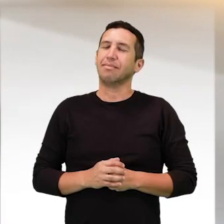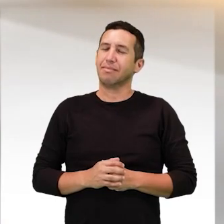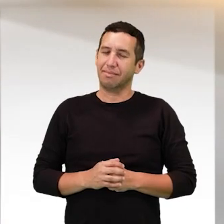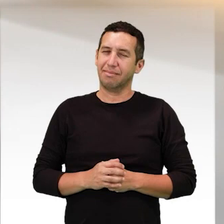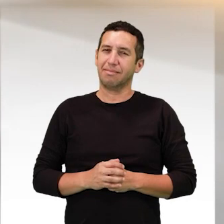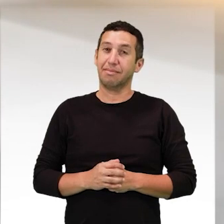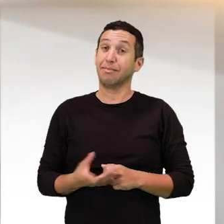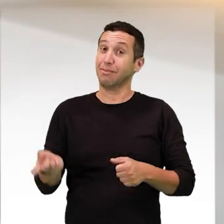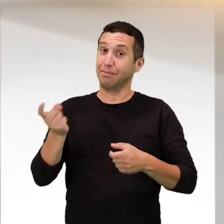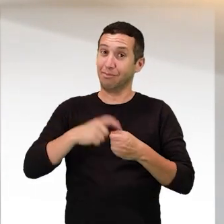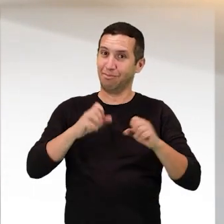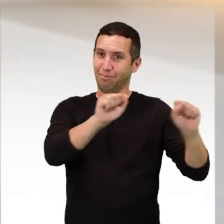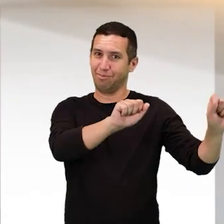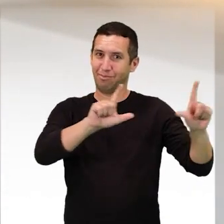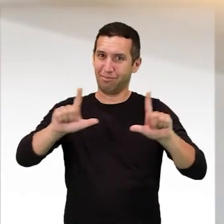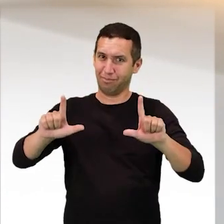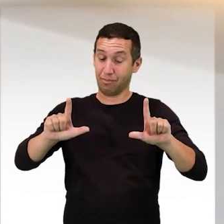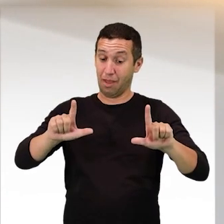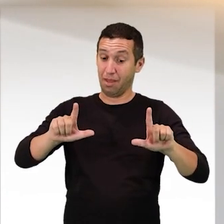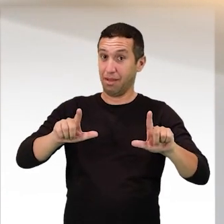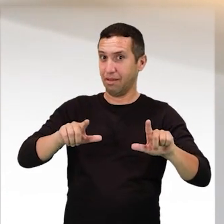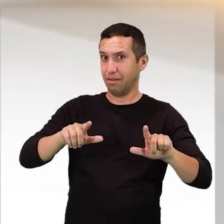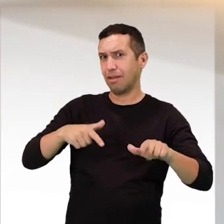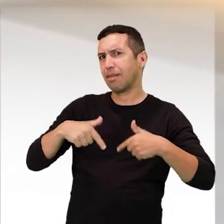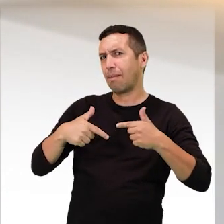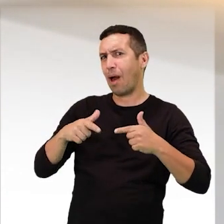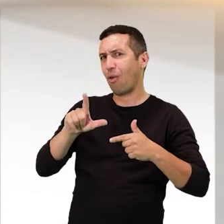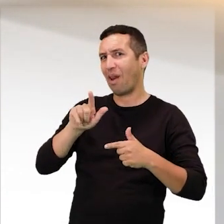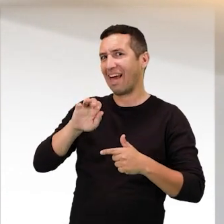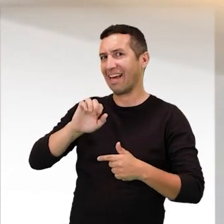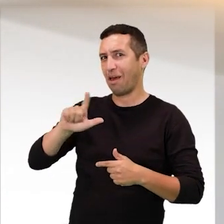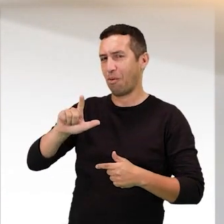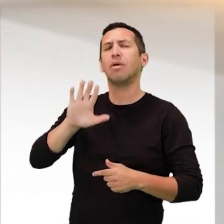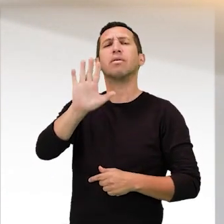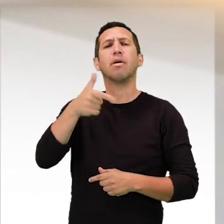Estamos de volta com o nosso programa Trabalho Legal. No